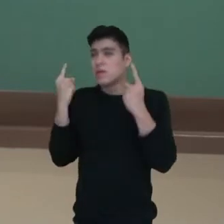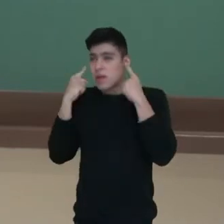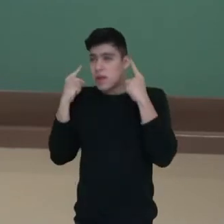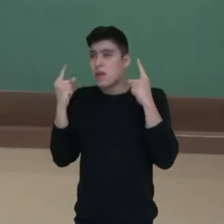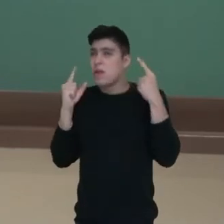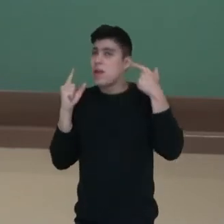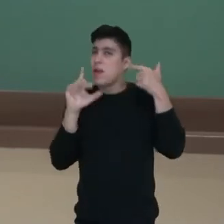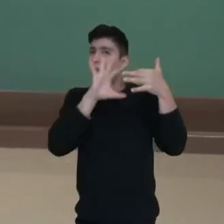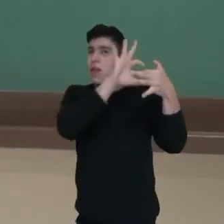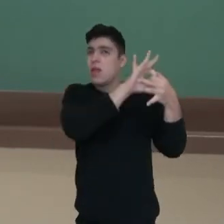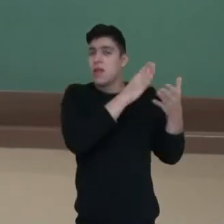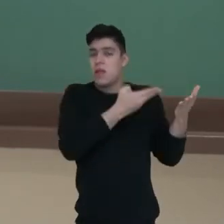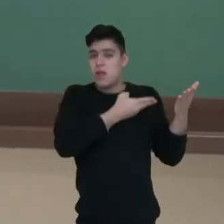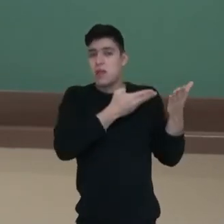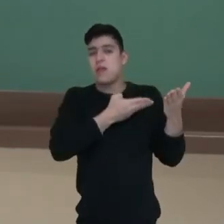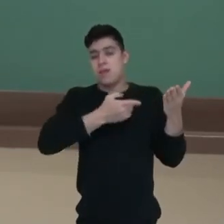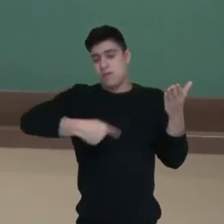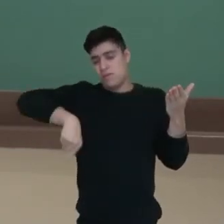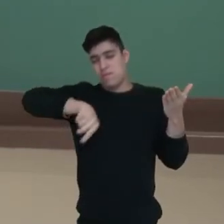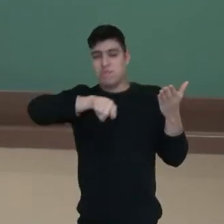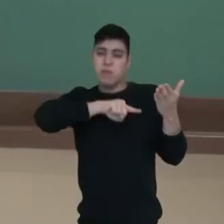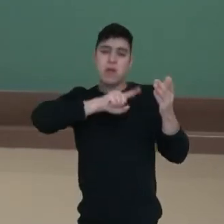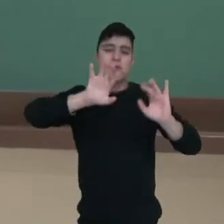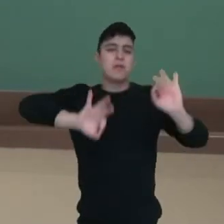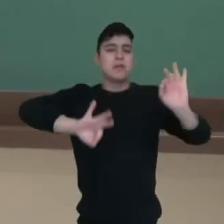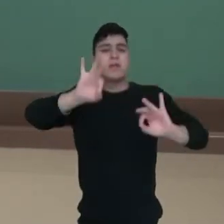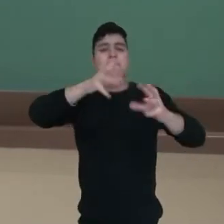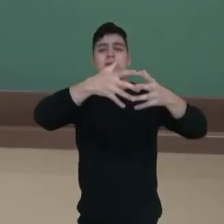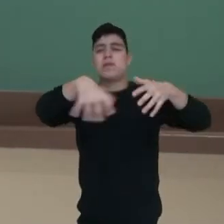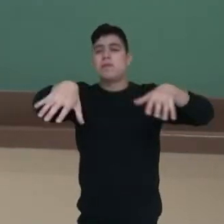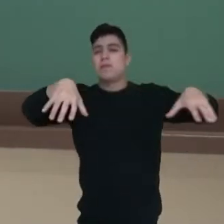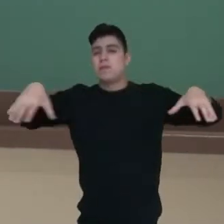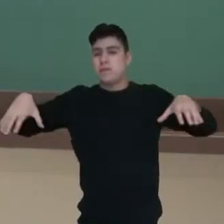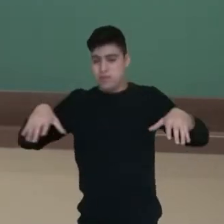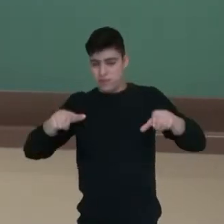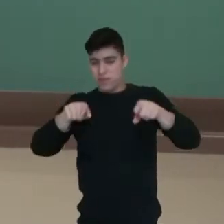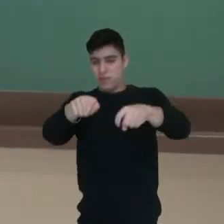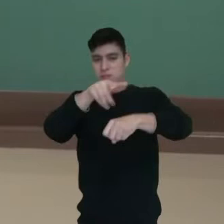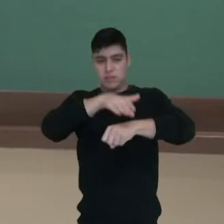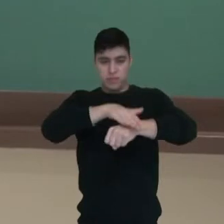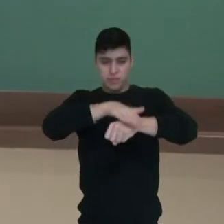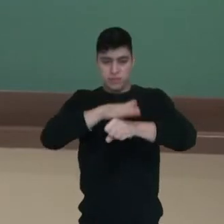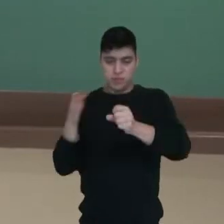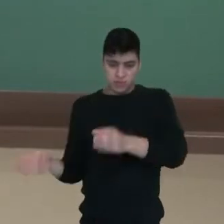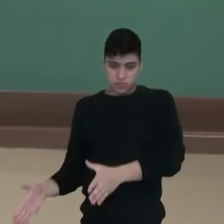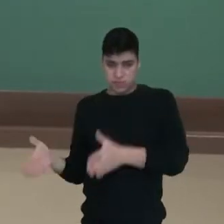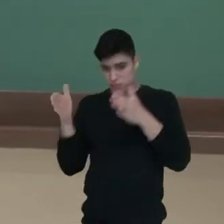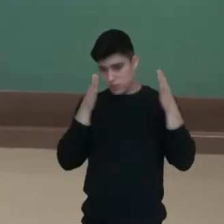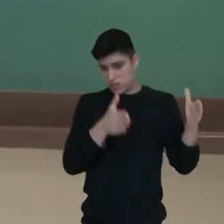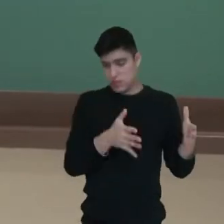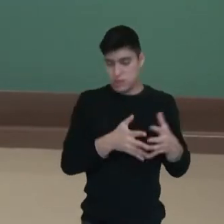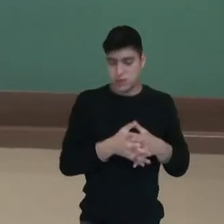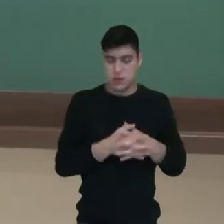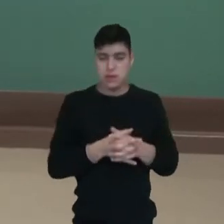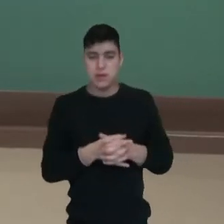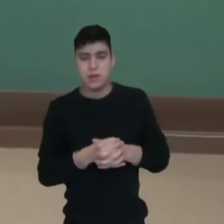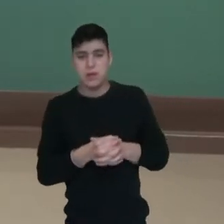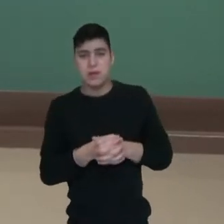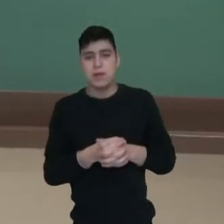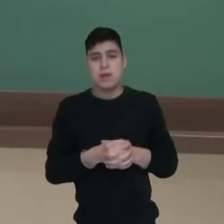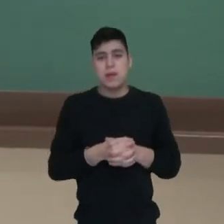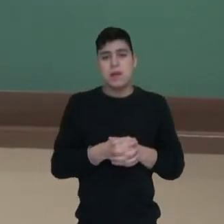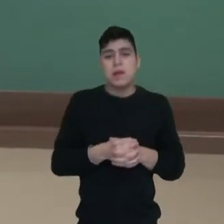do seu amigo, e aí a gente faria várias estações de trabalho. Outra forma, tá bom, tenho o